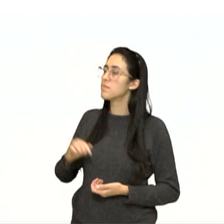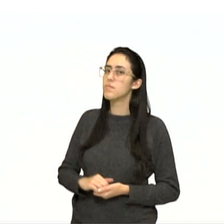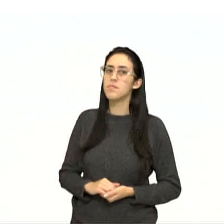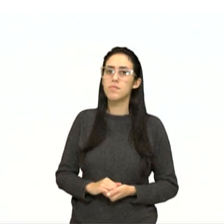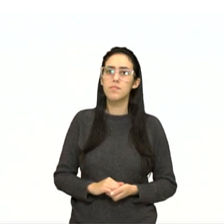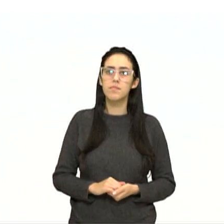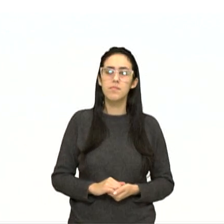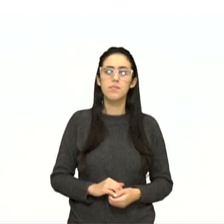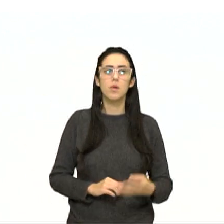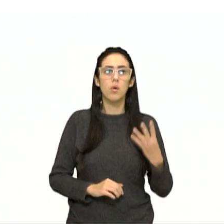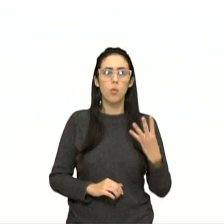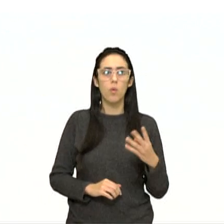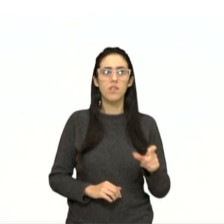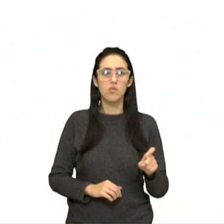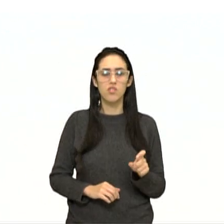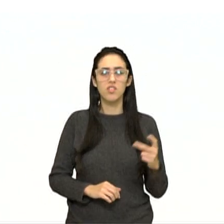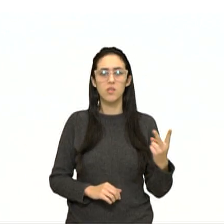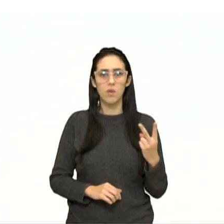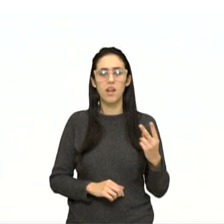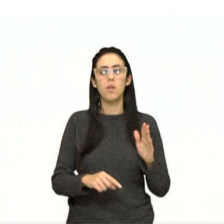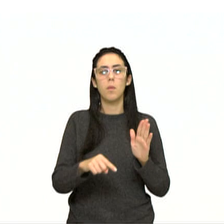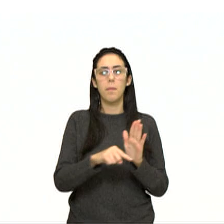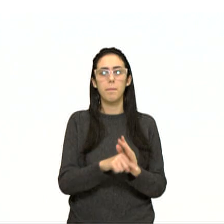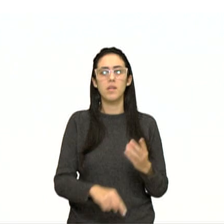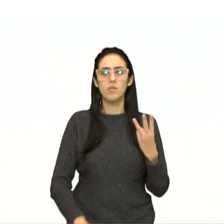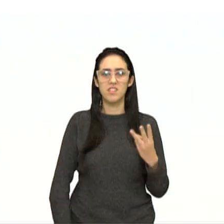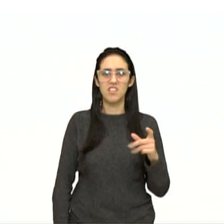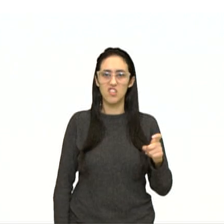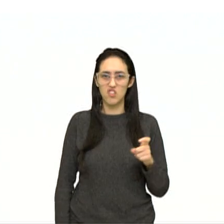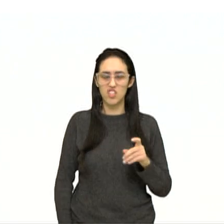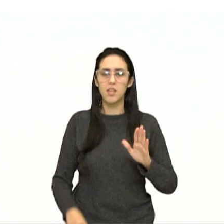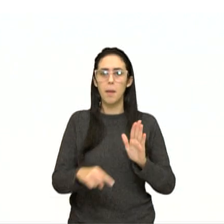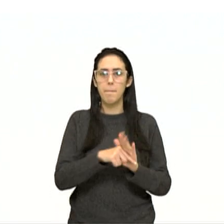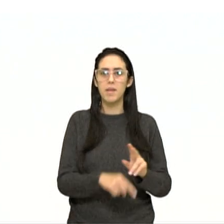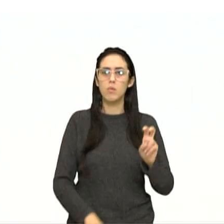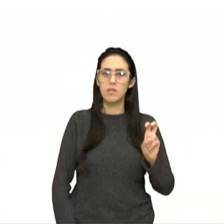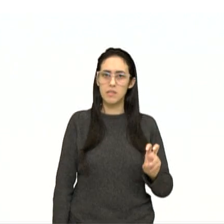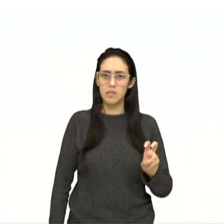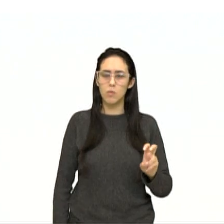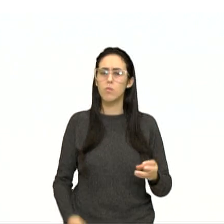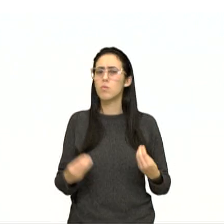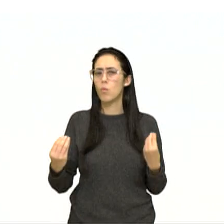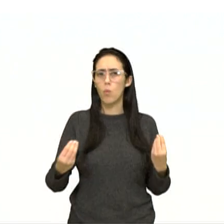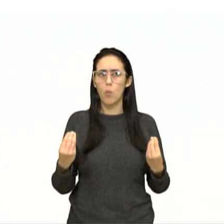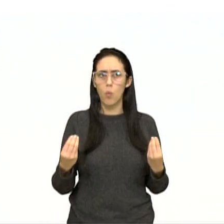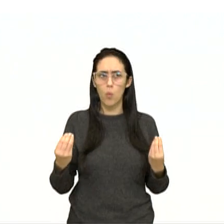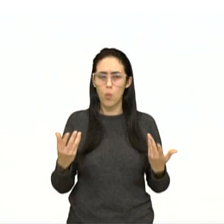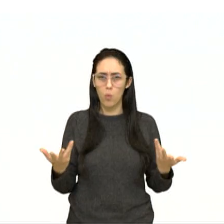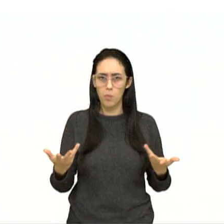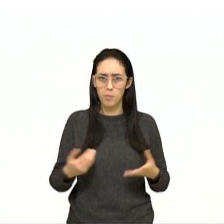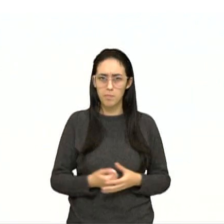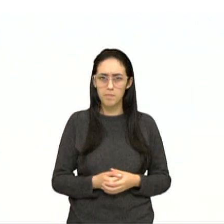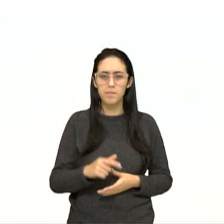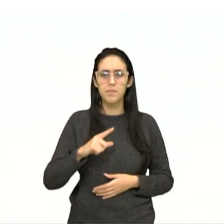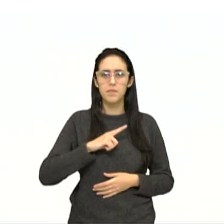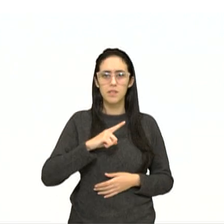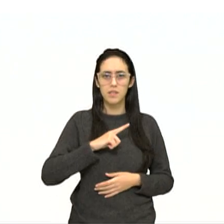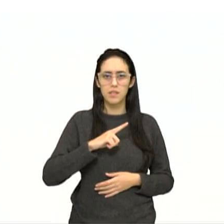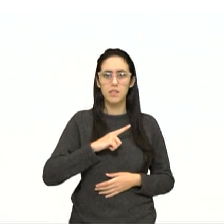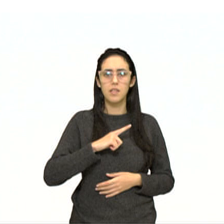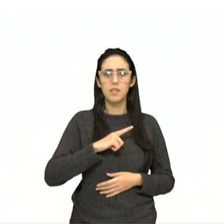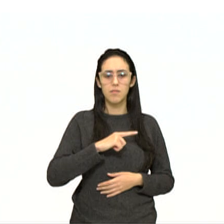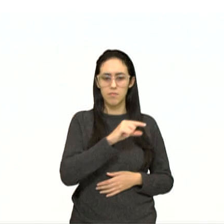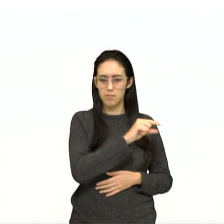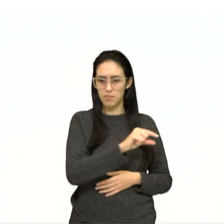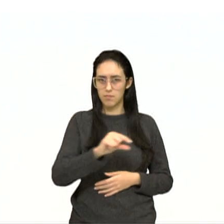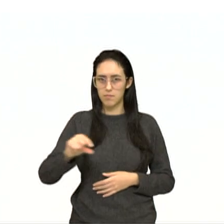4x ao quadrado menos 3x menos 5, além do modo explicado anteriormente, que é naquela linha, né, a